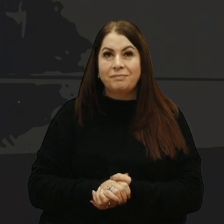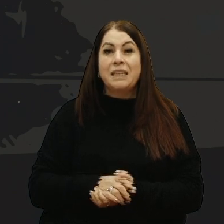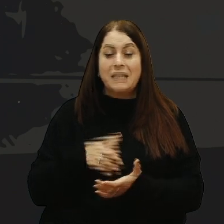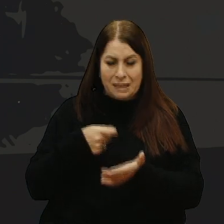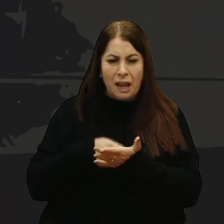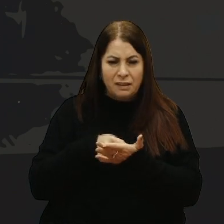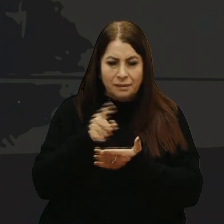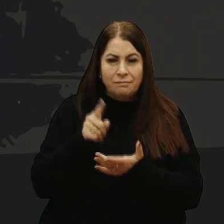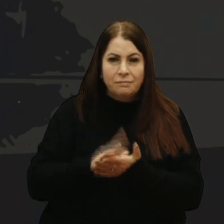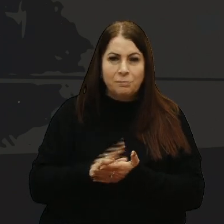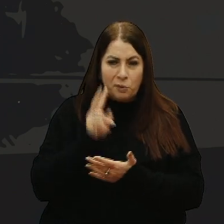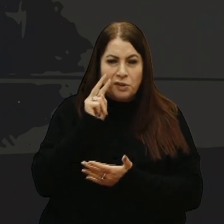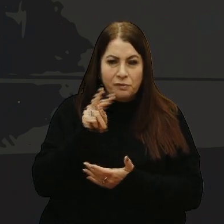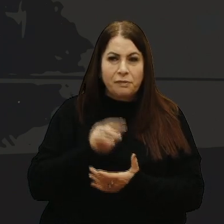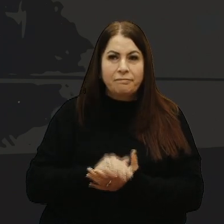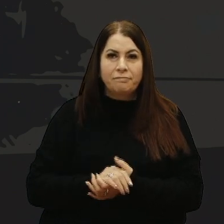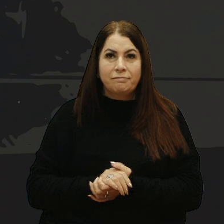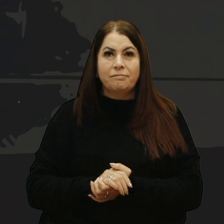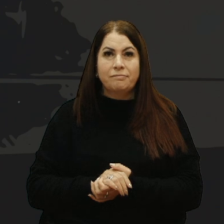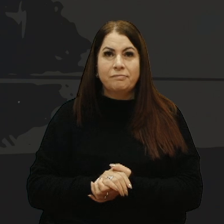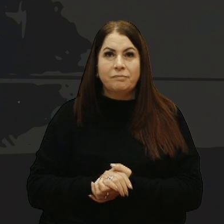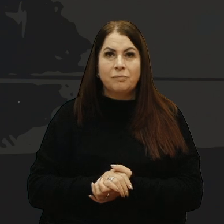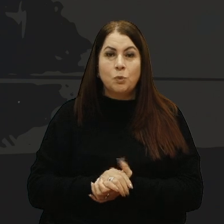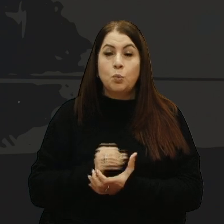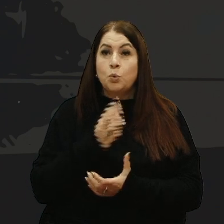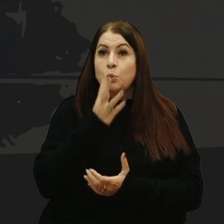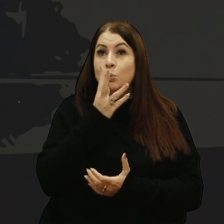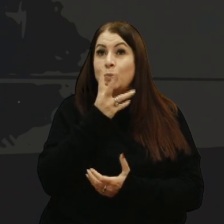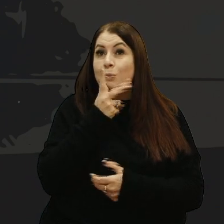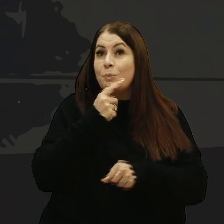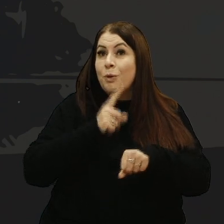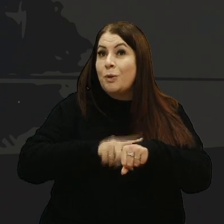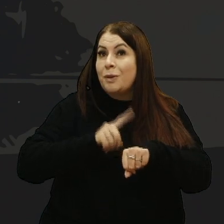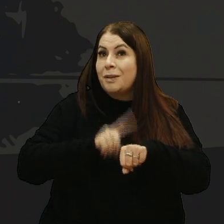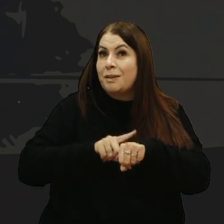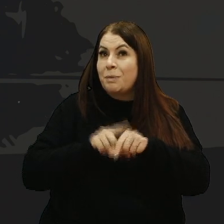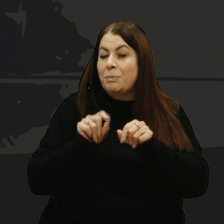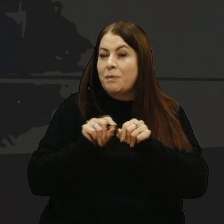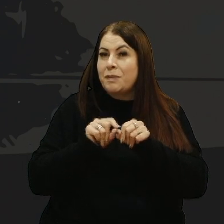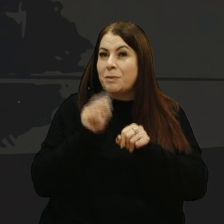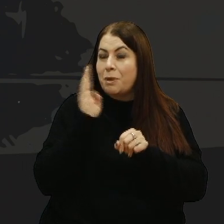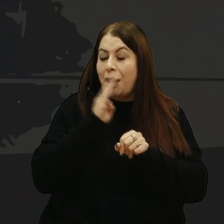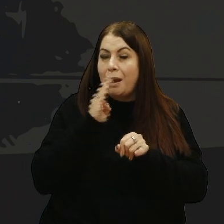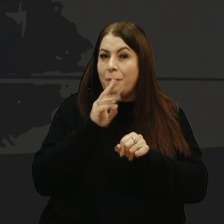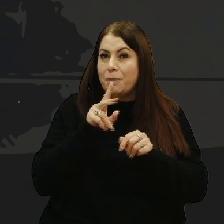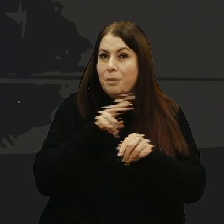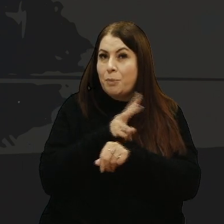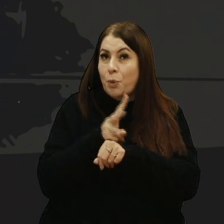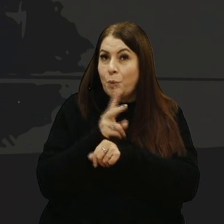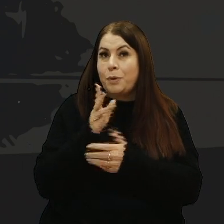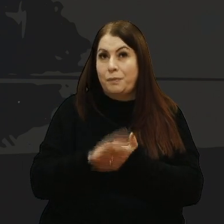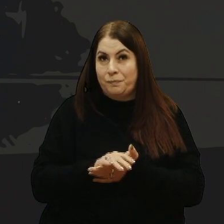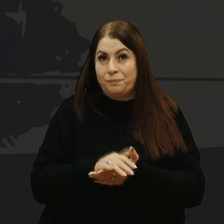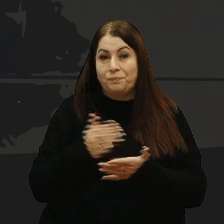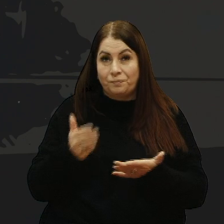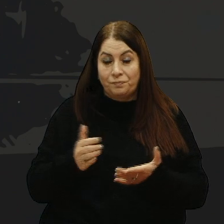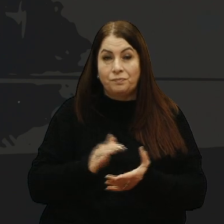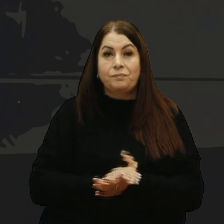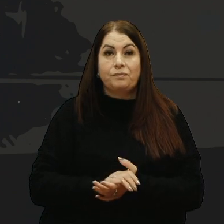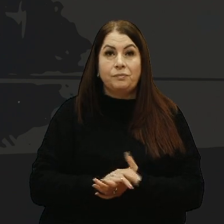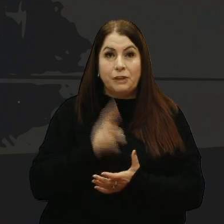Tentem consultar para vocês verem quanto tempo demora para te fazer uma breve consulta. E aí,